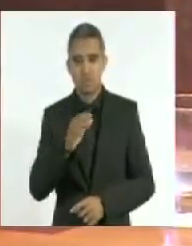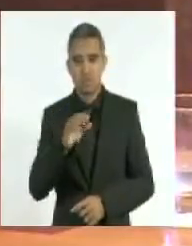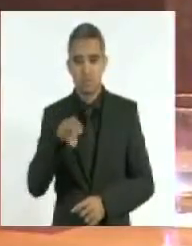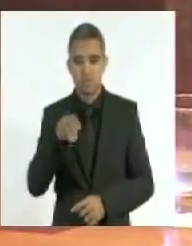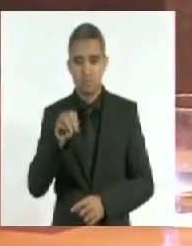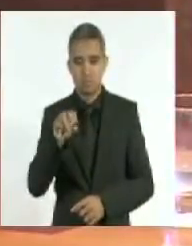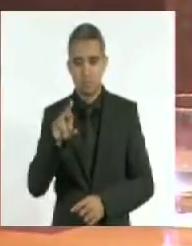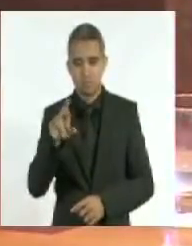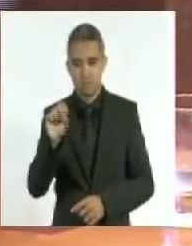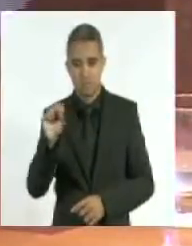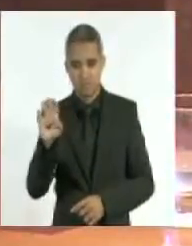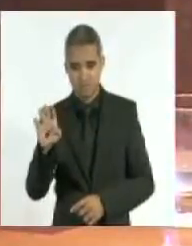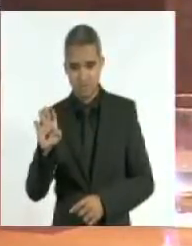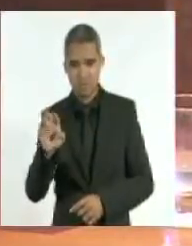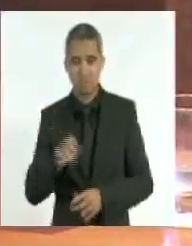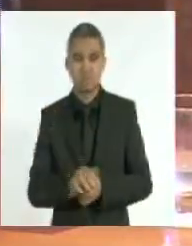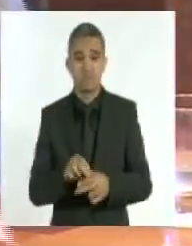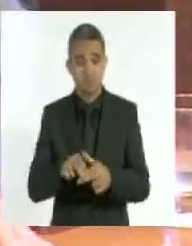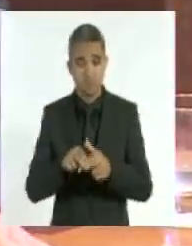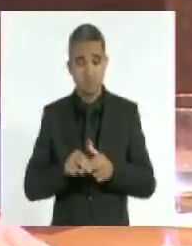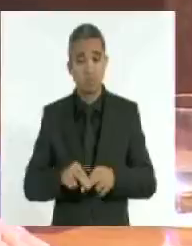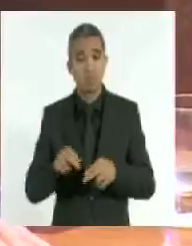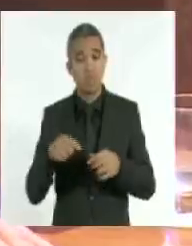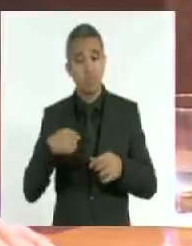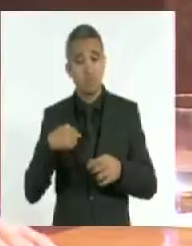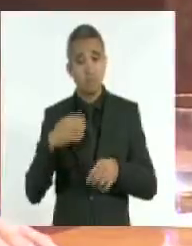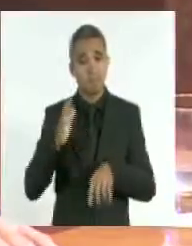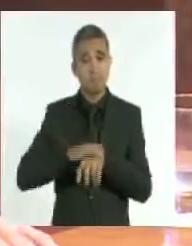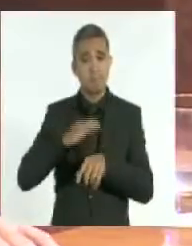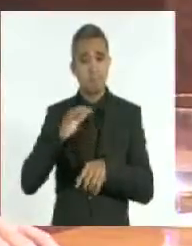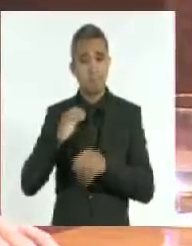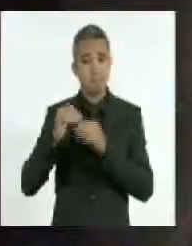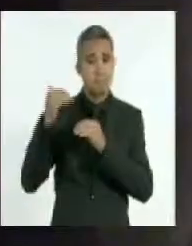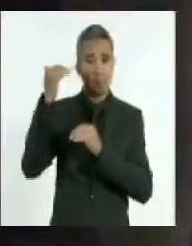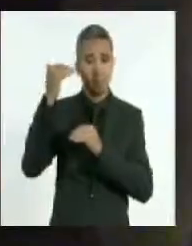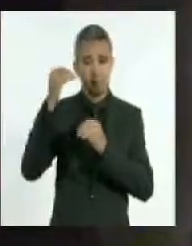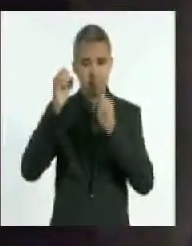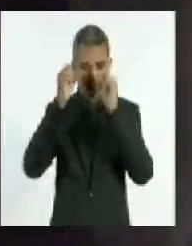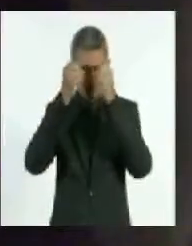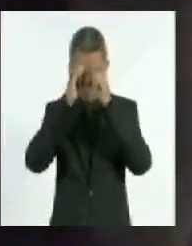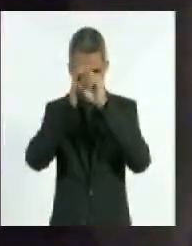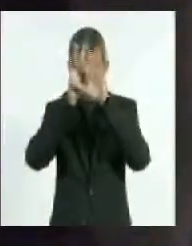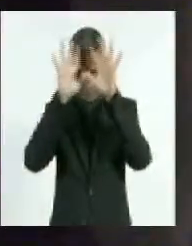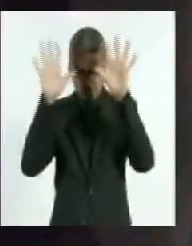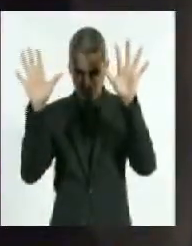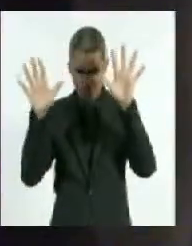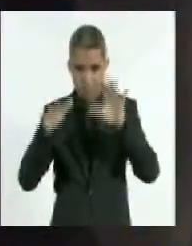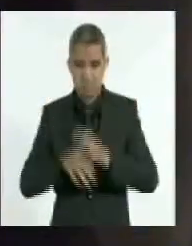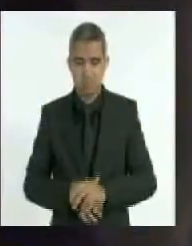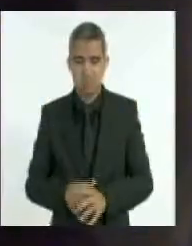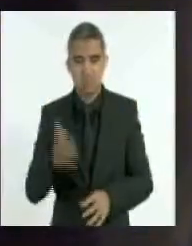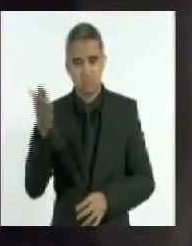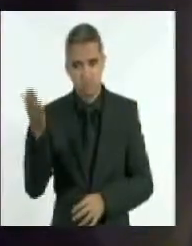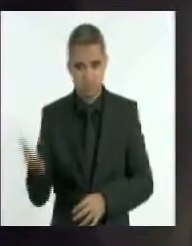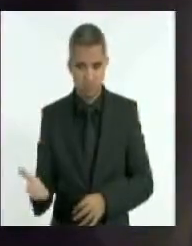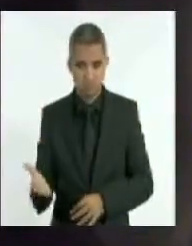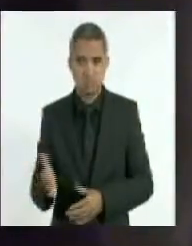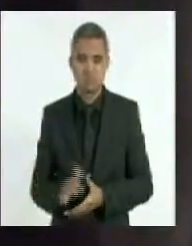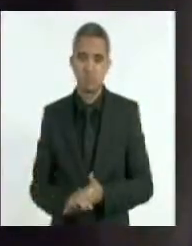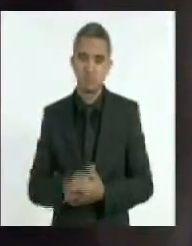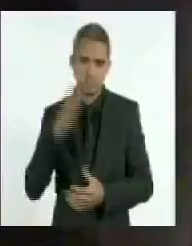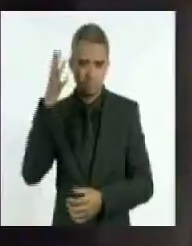vai um pouco mais além dessa subtração de pensamento. Mas eu só estou Vossa Excelência faz um grande pronunciamento. Eu quero que Vossa Excelência